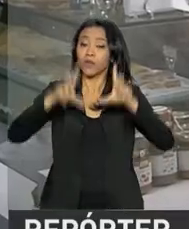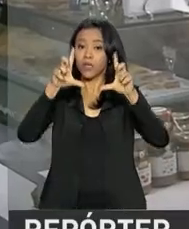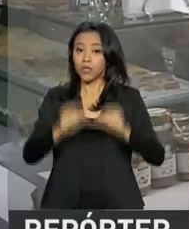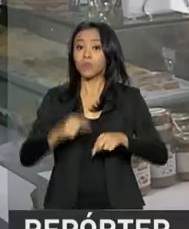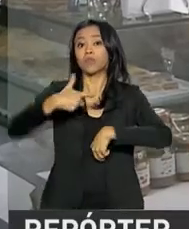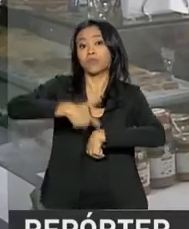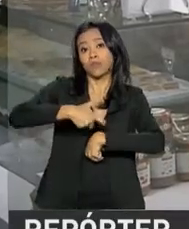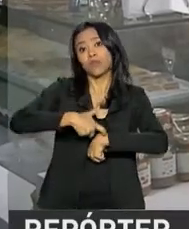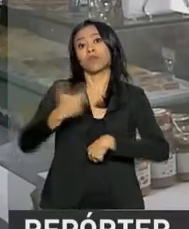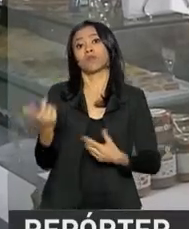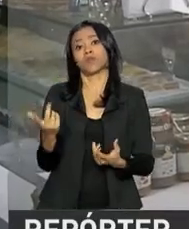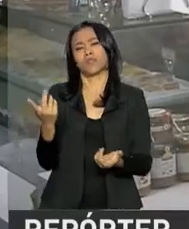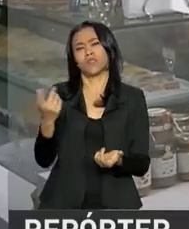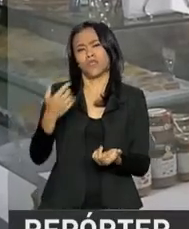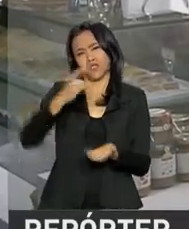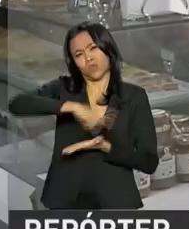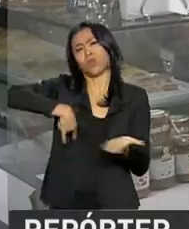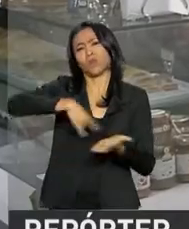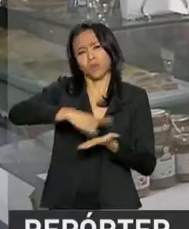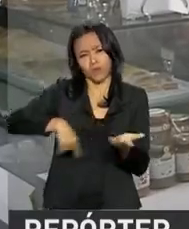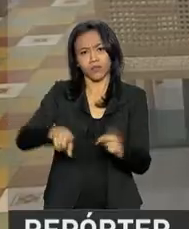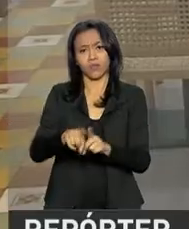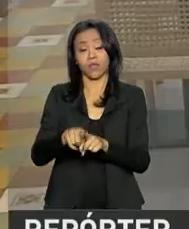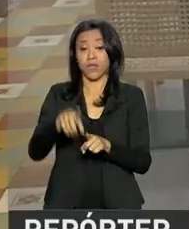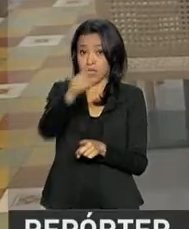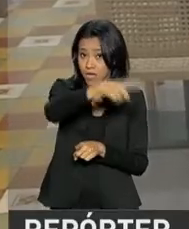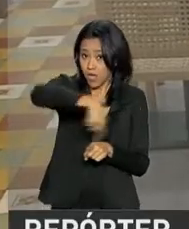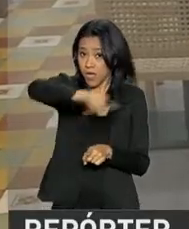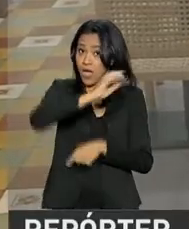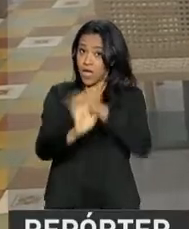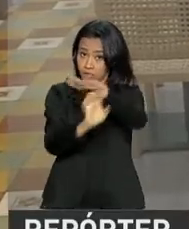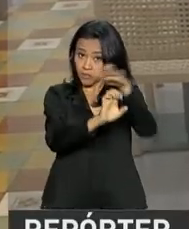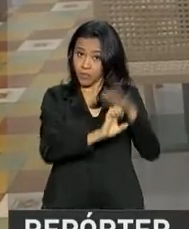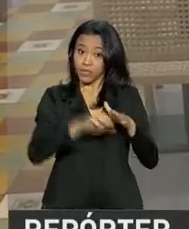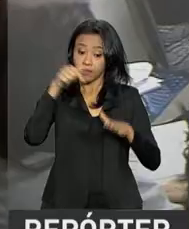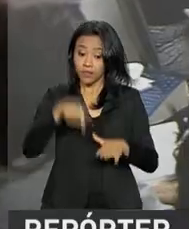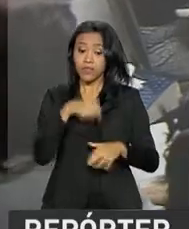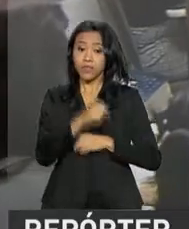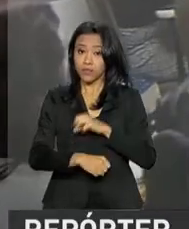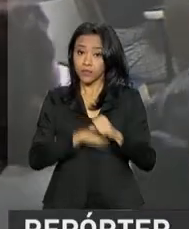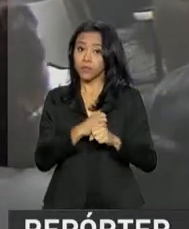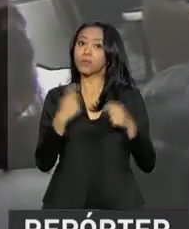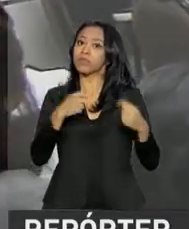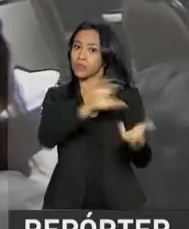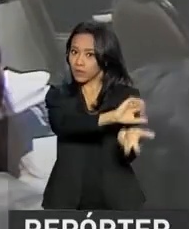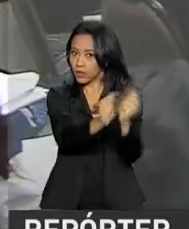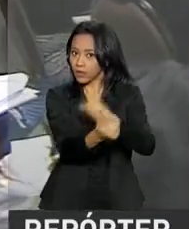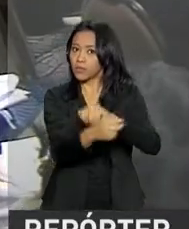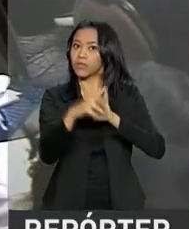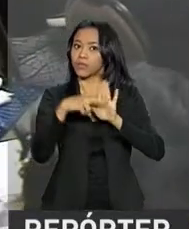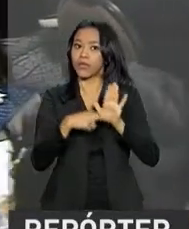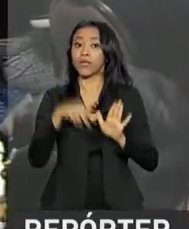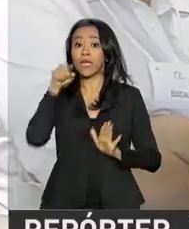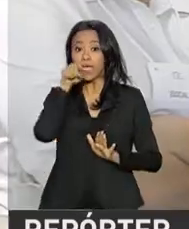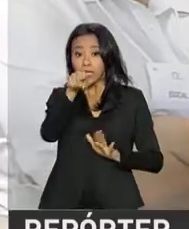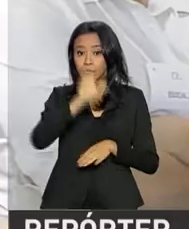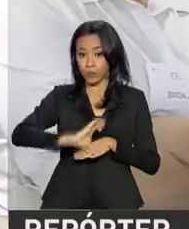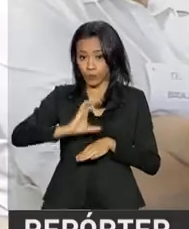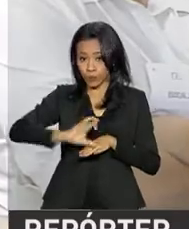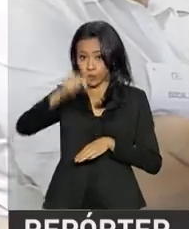tempo e as empresas deverão se adaptar a partir deste ano as novidades neste curso em brasília por exemplo